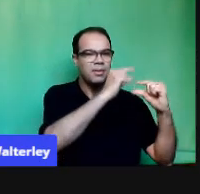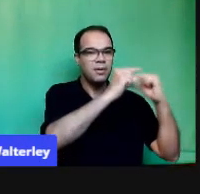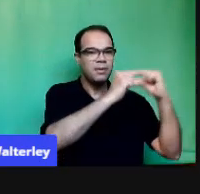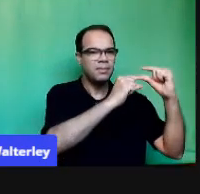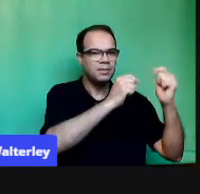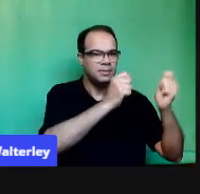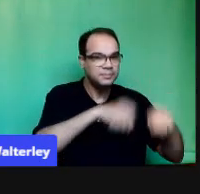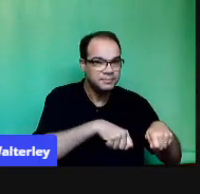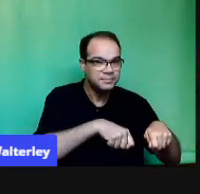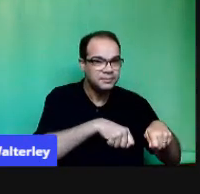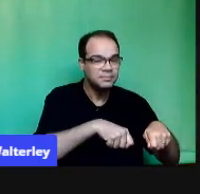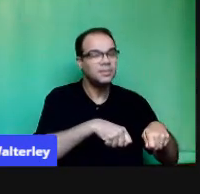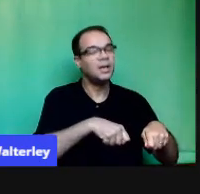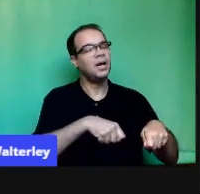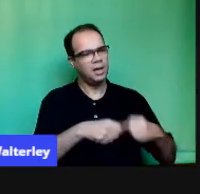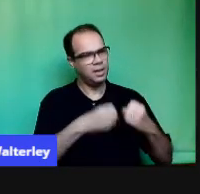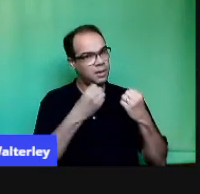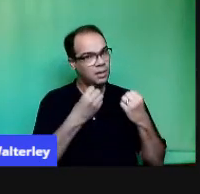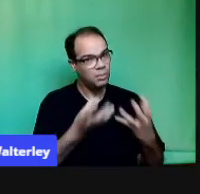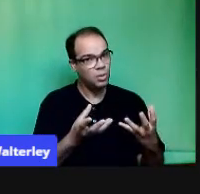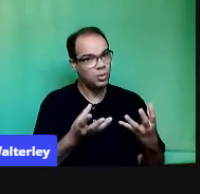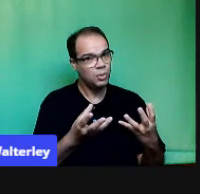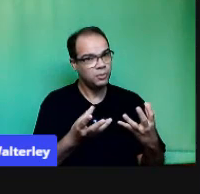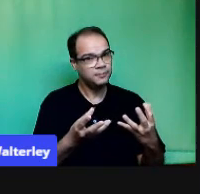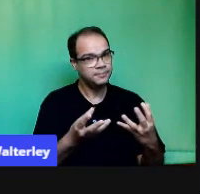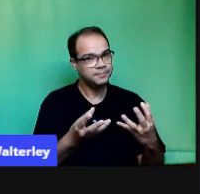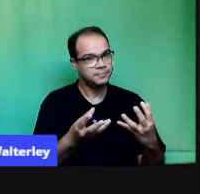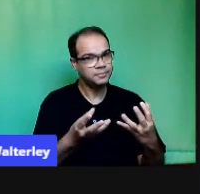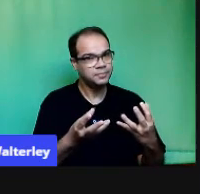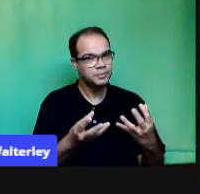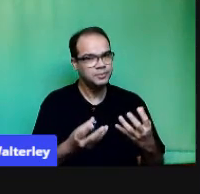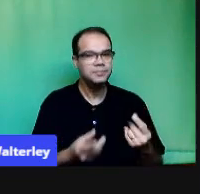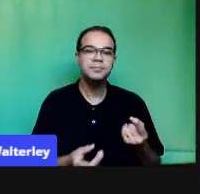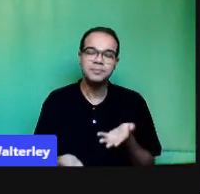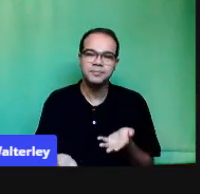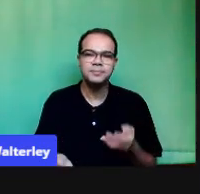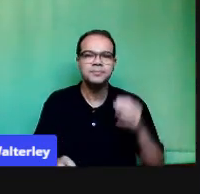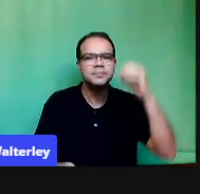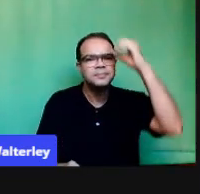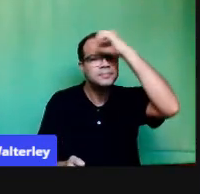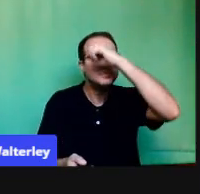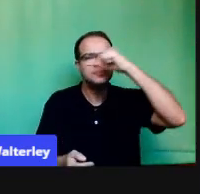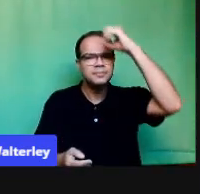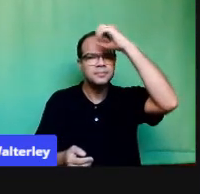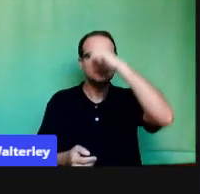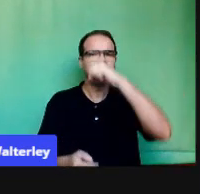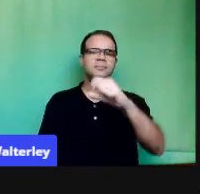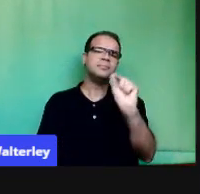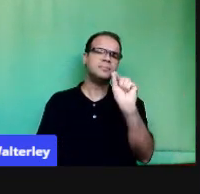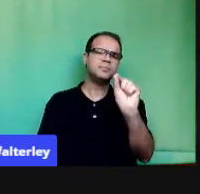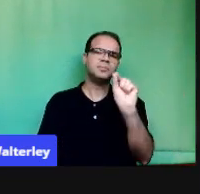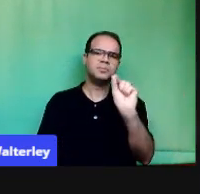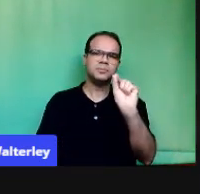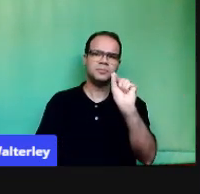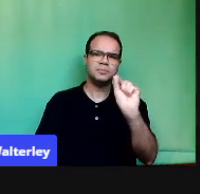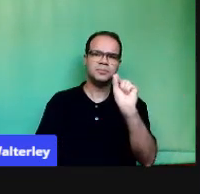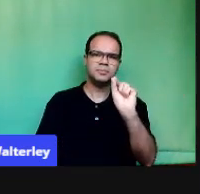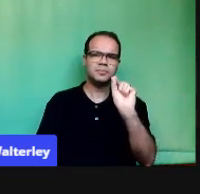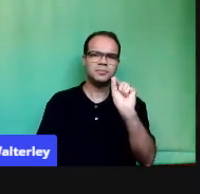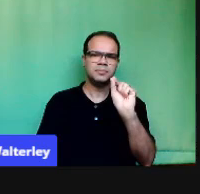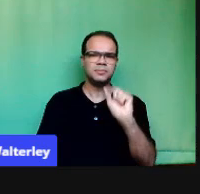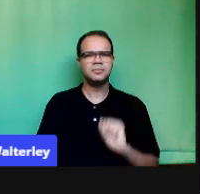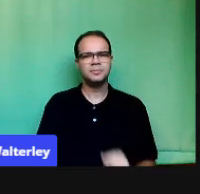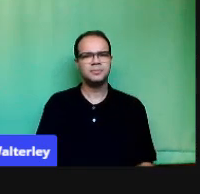Esse conceito, dá mais um clique, ele mostra para a gente também que essa definição